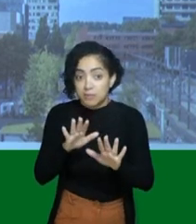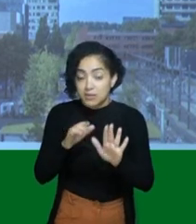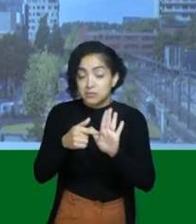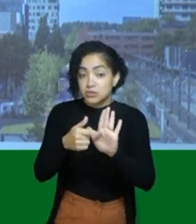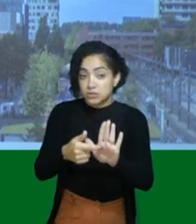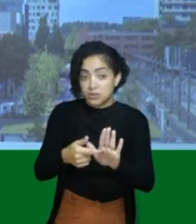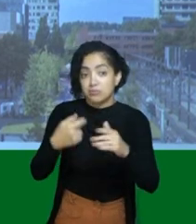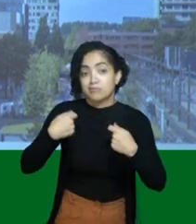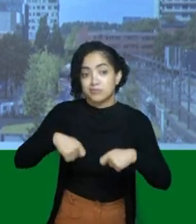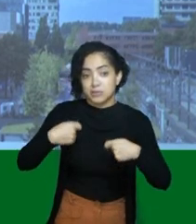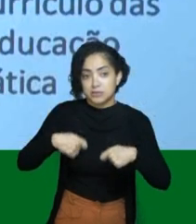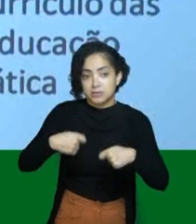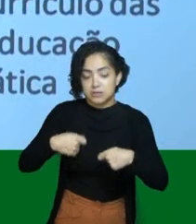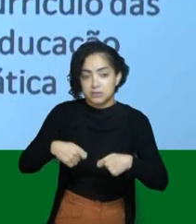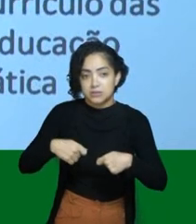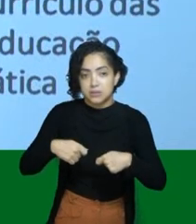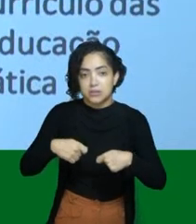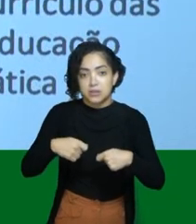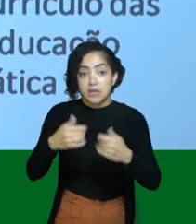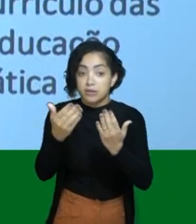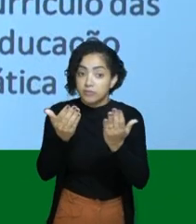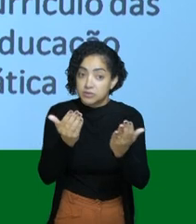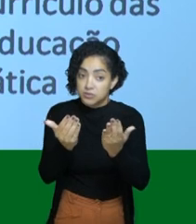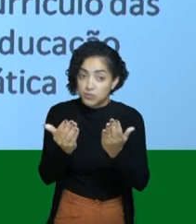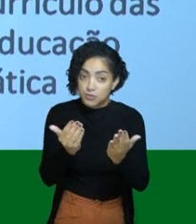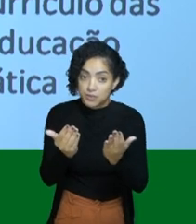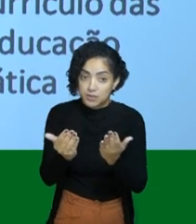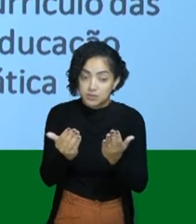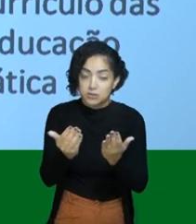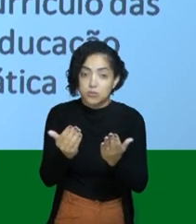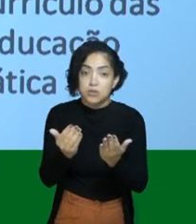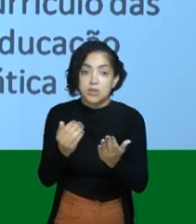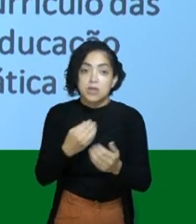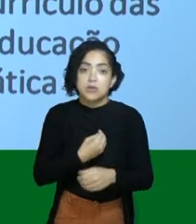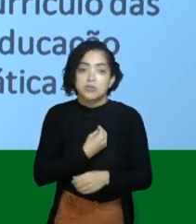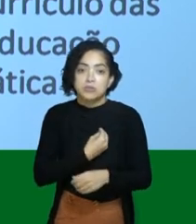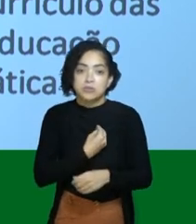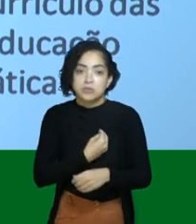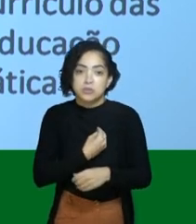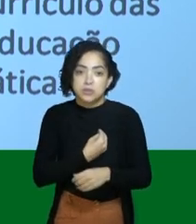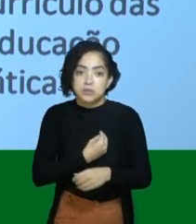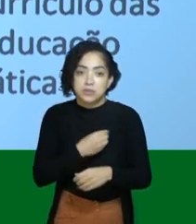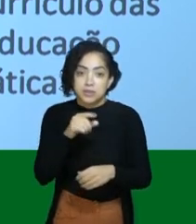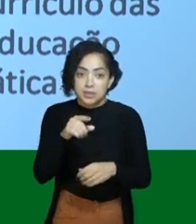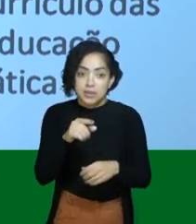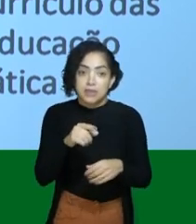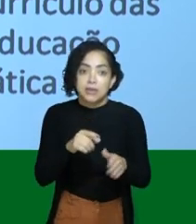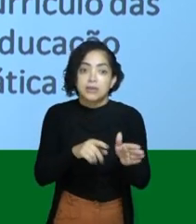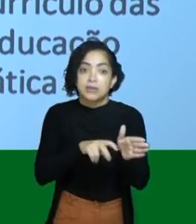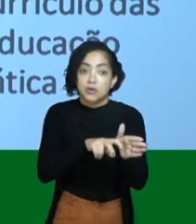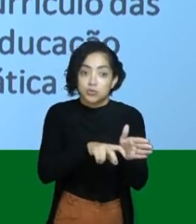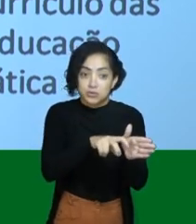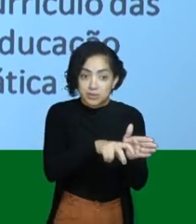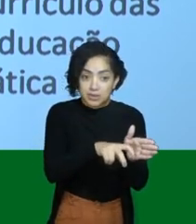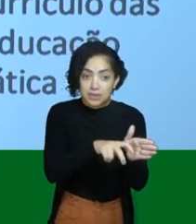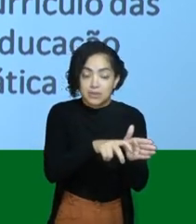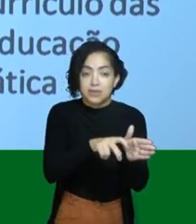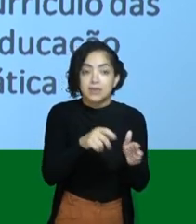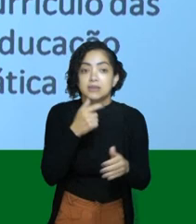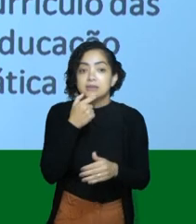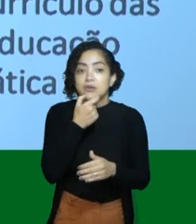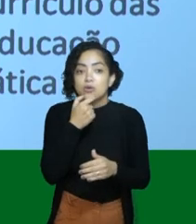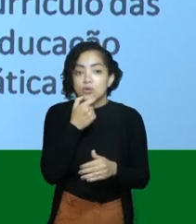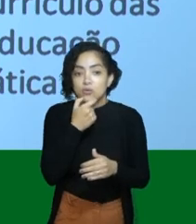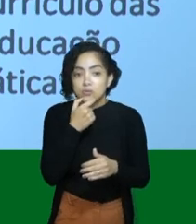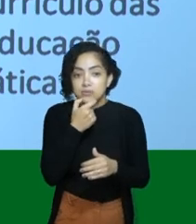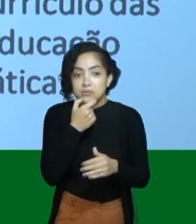de mostrar. Isso aqui realmente foi quando a gente morava, né? Esse aqui é o Heathrow Express, né? Que é o trem lá em Londres.